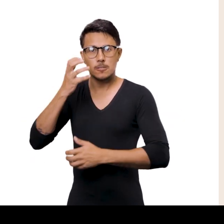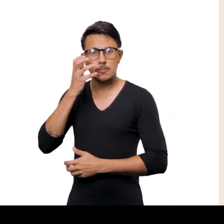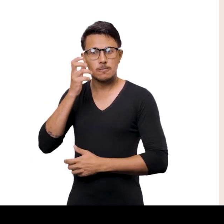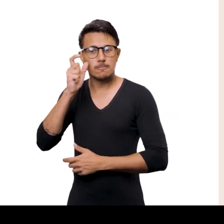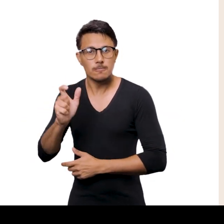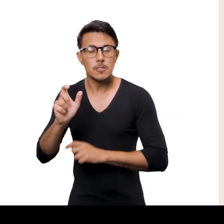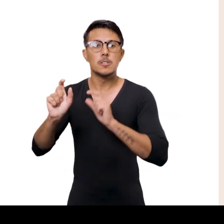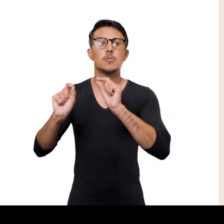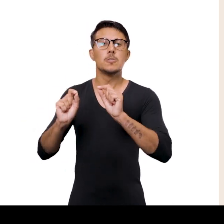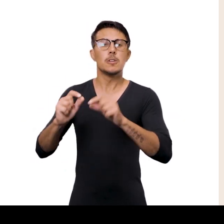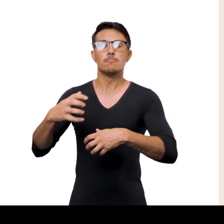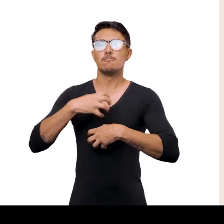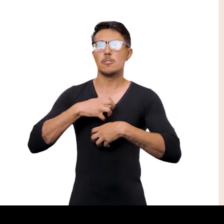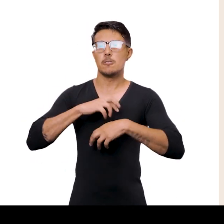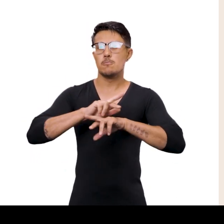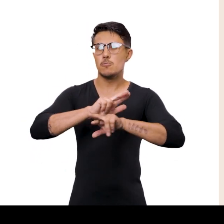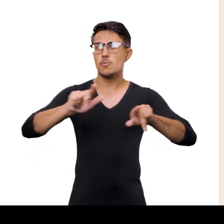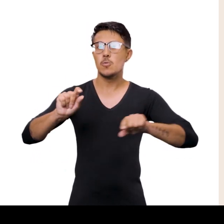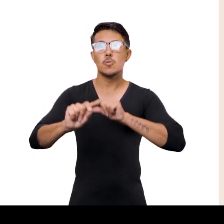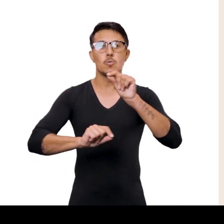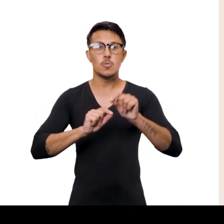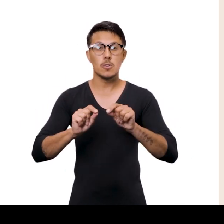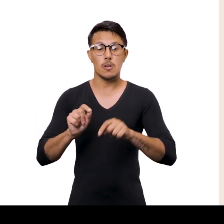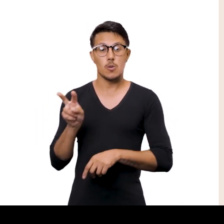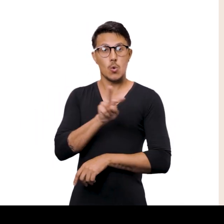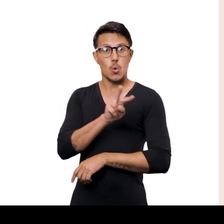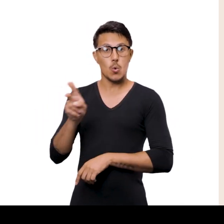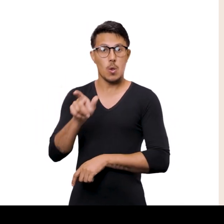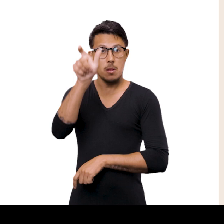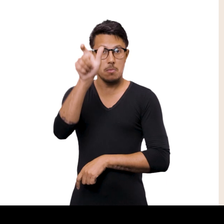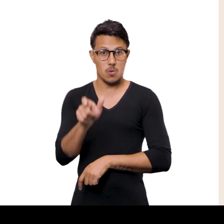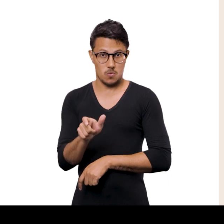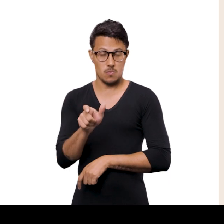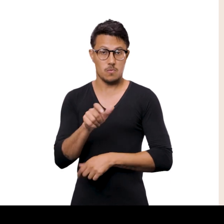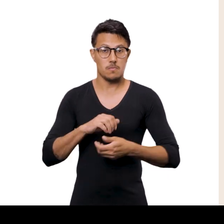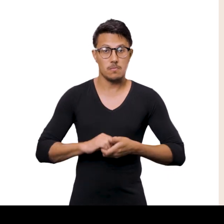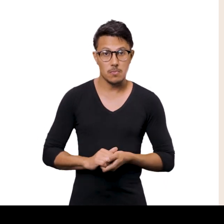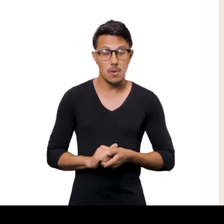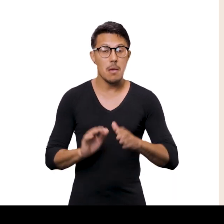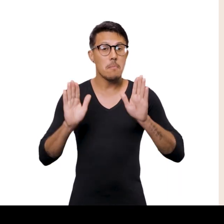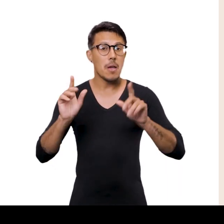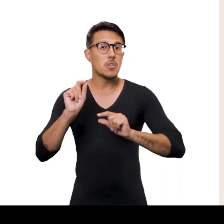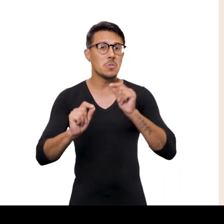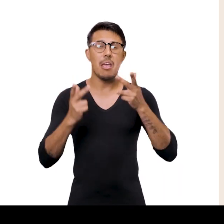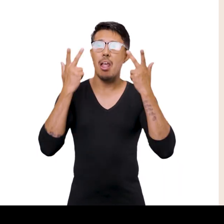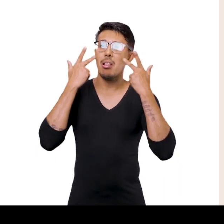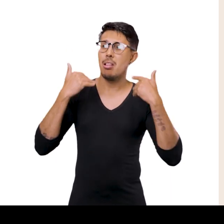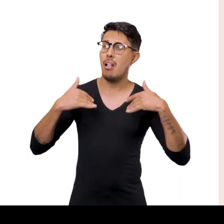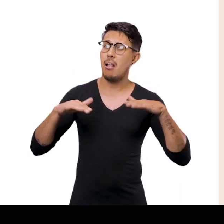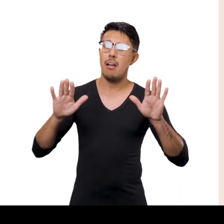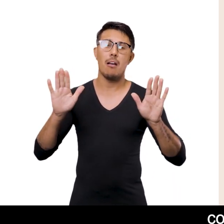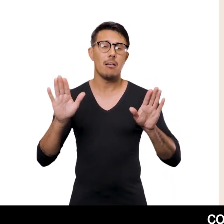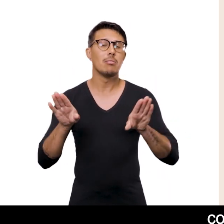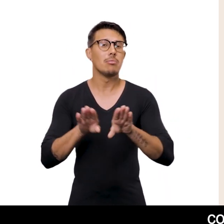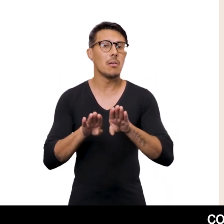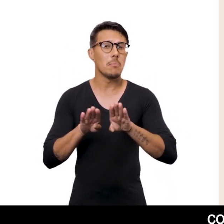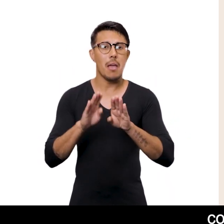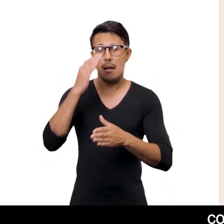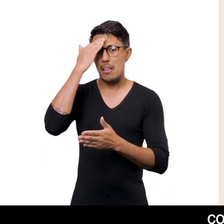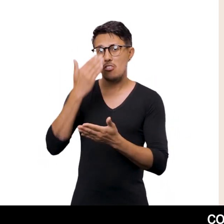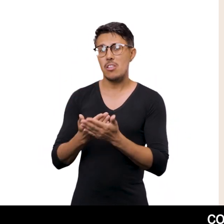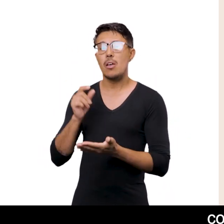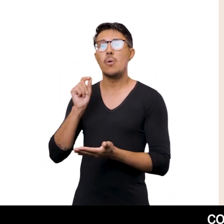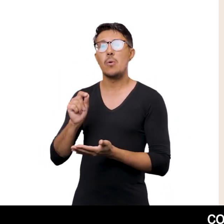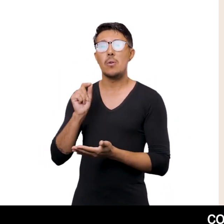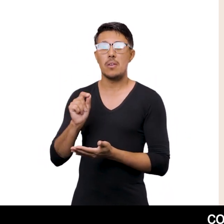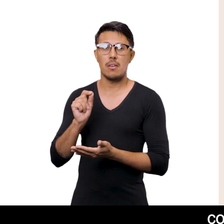luta. Esses sentimentos refletem a dualidade do indivíduo, algo totalmente natural, considerando